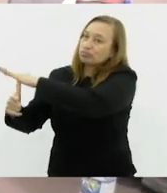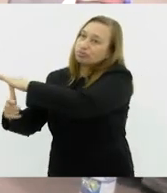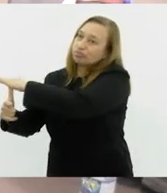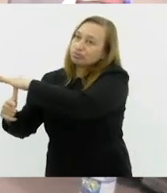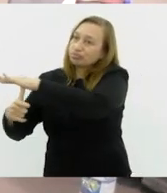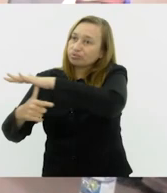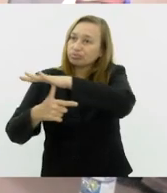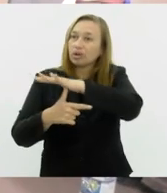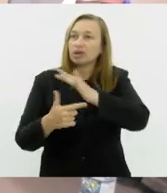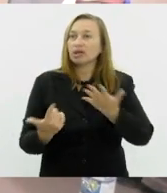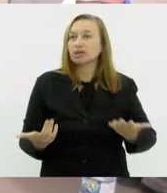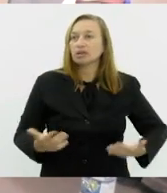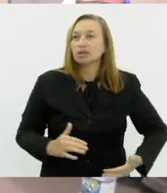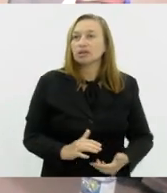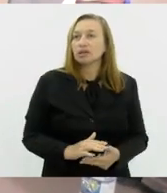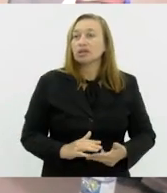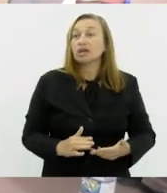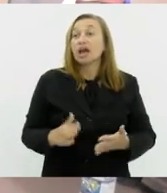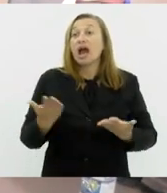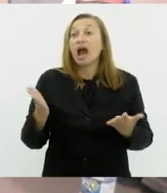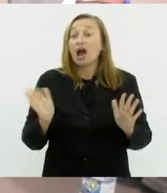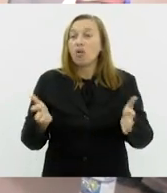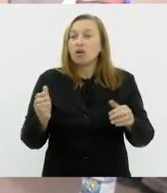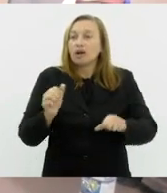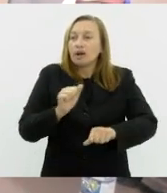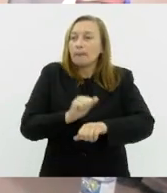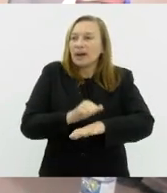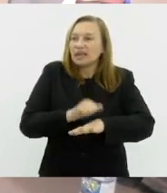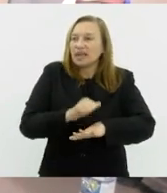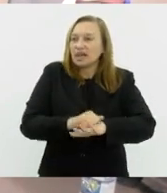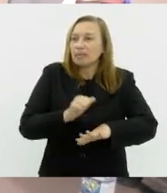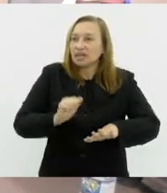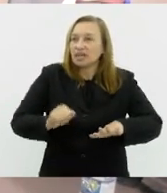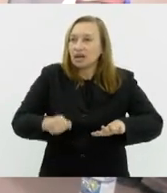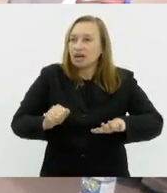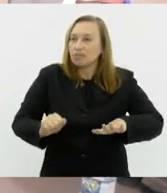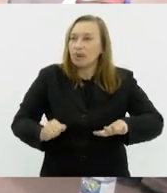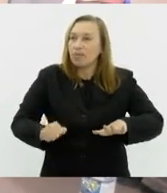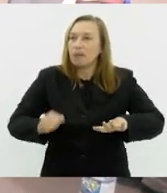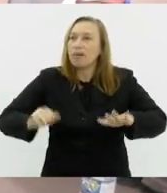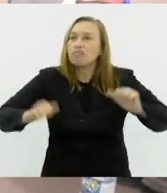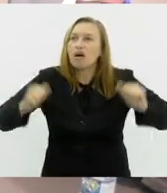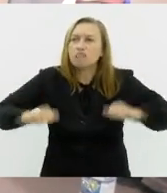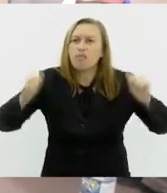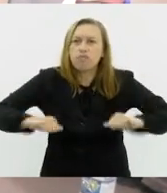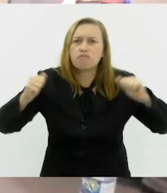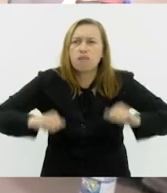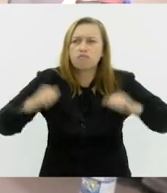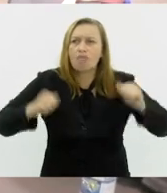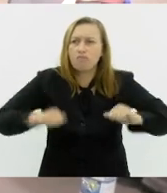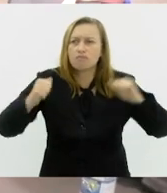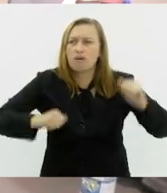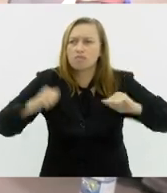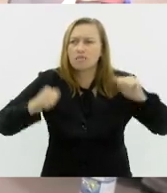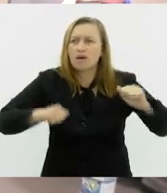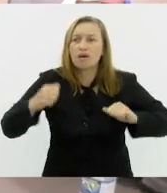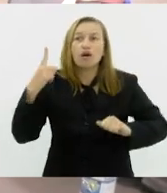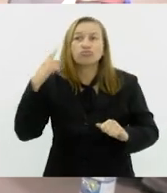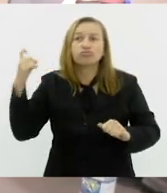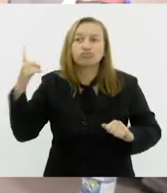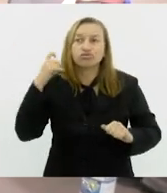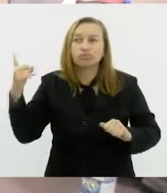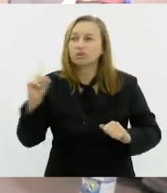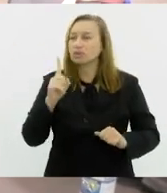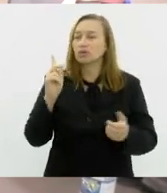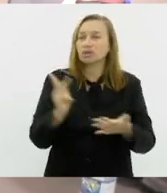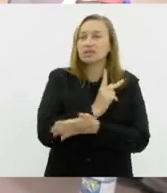junto. Bate junto. Bate junto. Bate junto. Isso não pode acontecer no Rio de Janeiro mais.